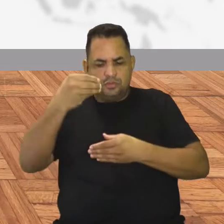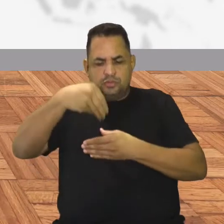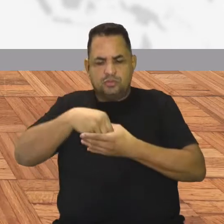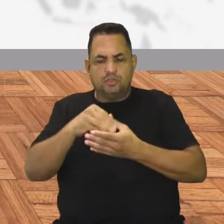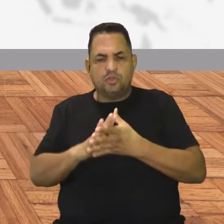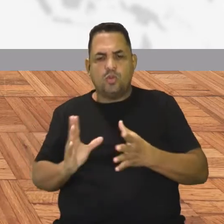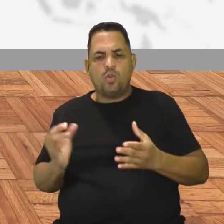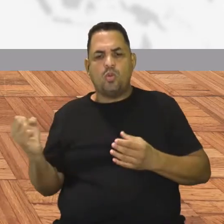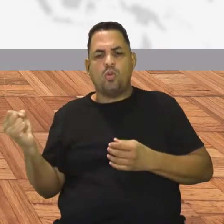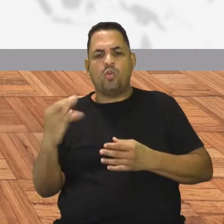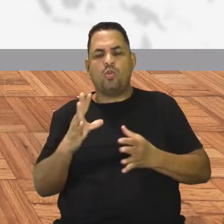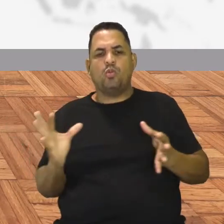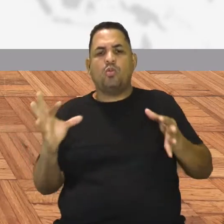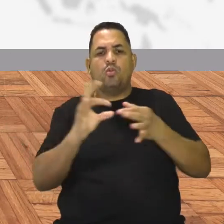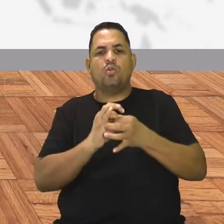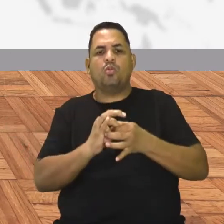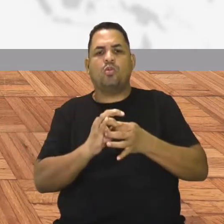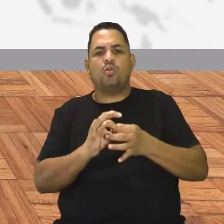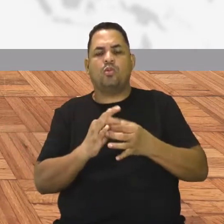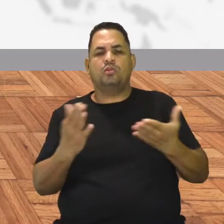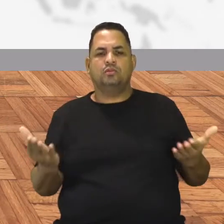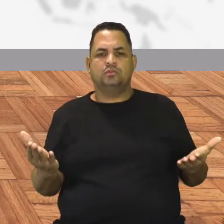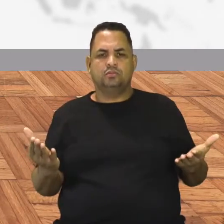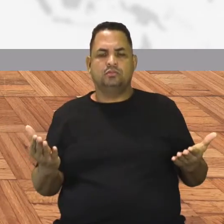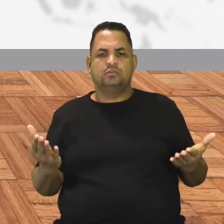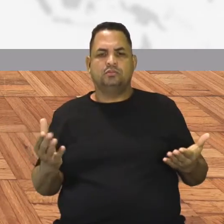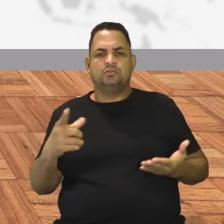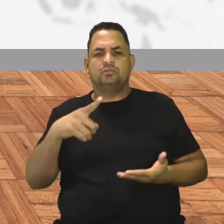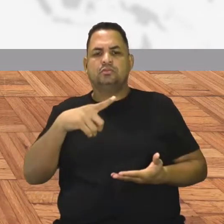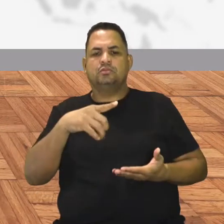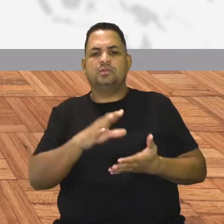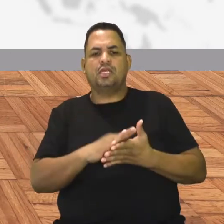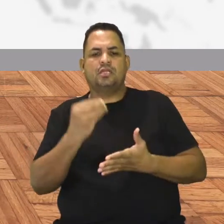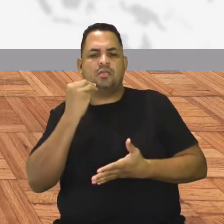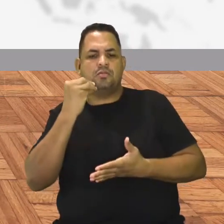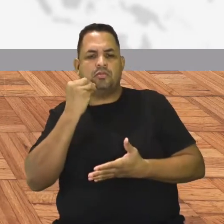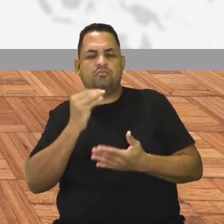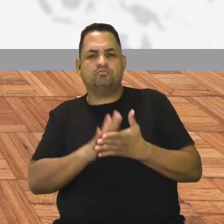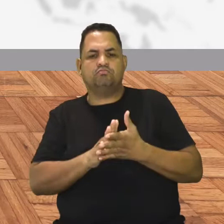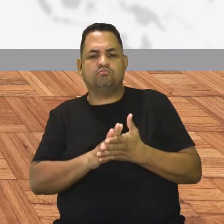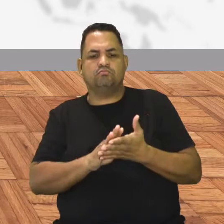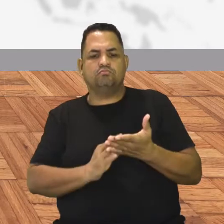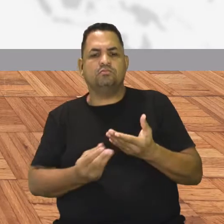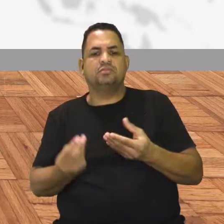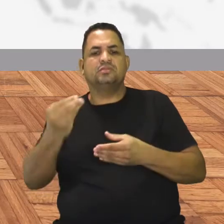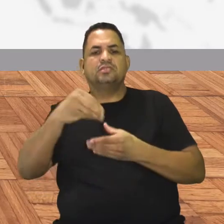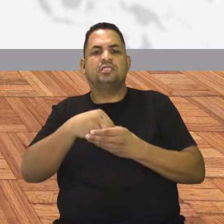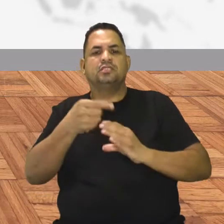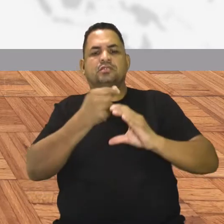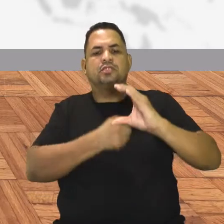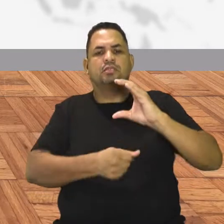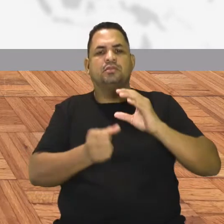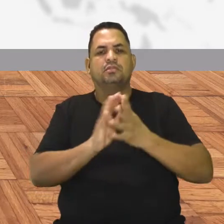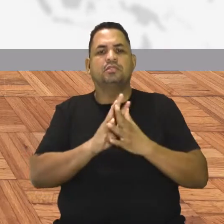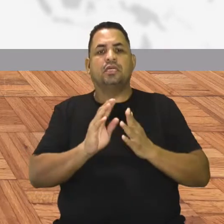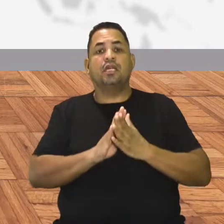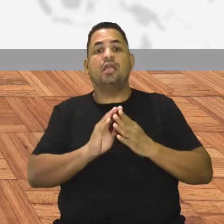novo contexto. Que contexto é esse, professor? Eles tentam se encaixar agora dentro desse capitalismo que está livre,